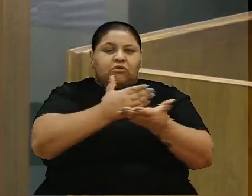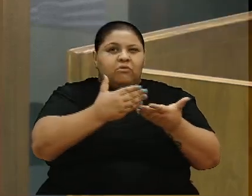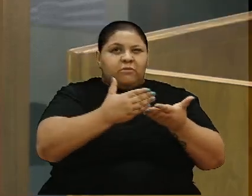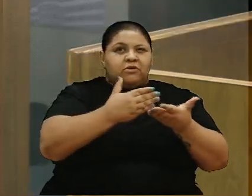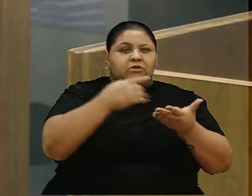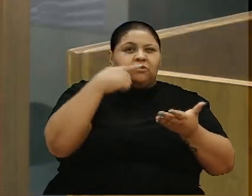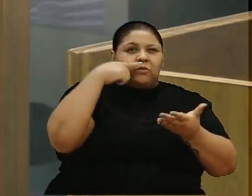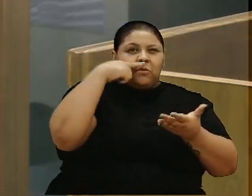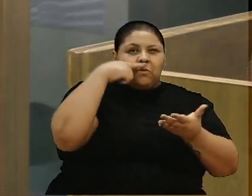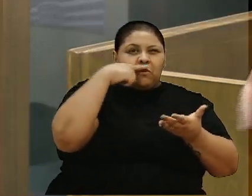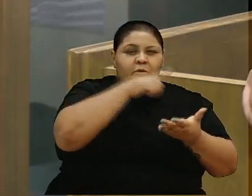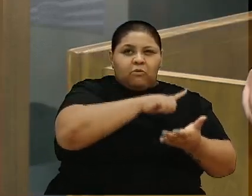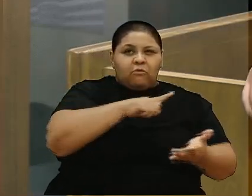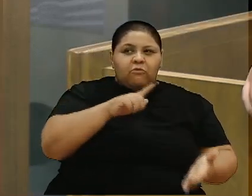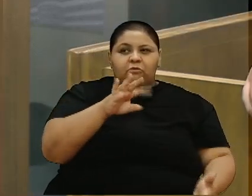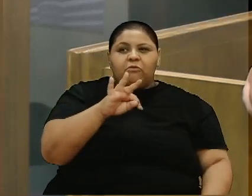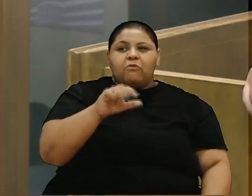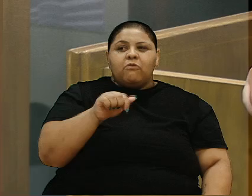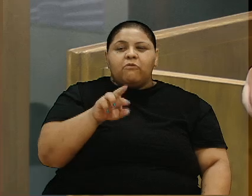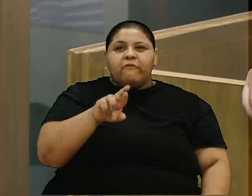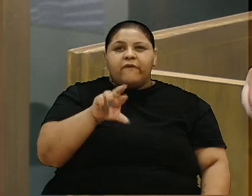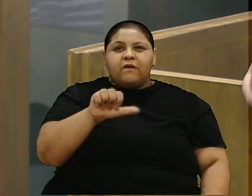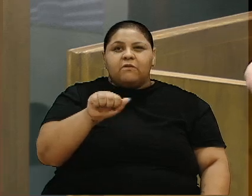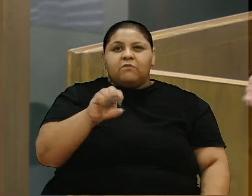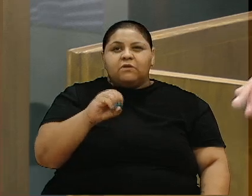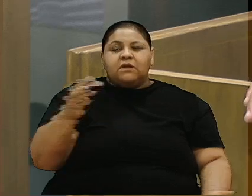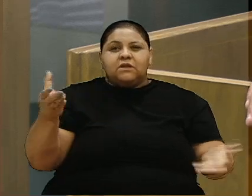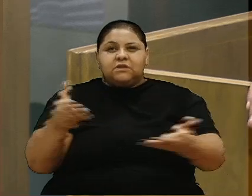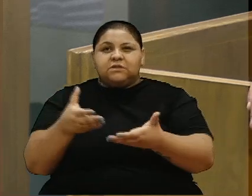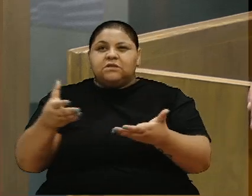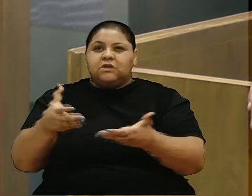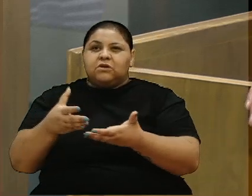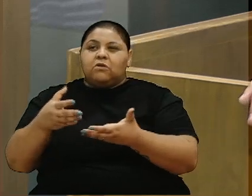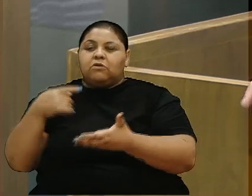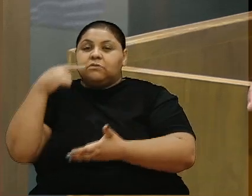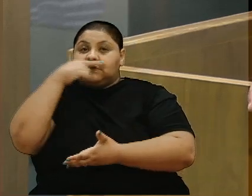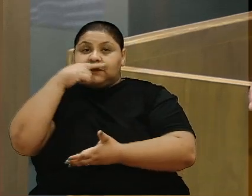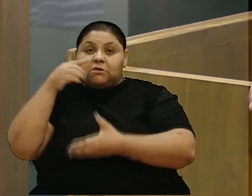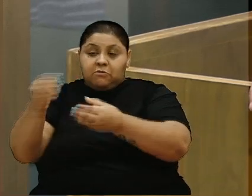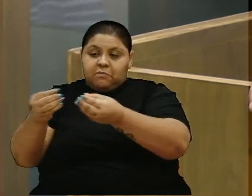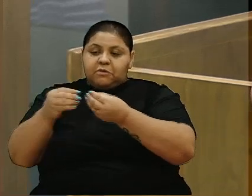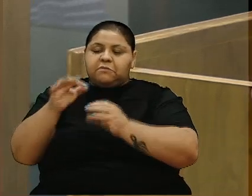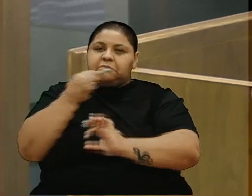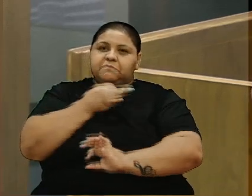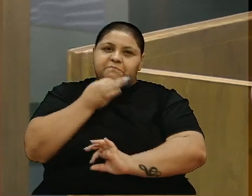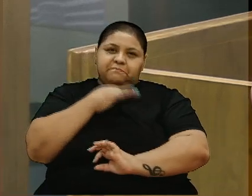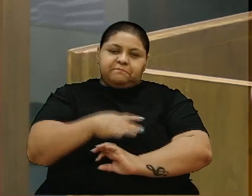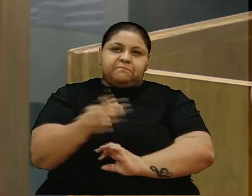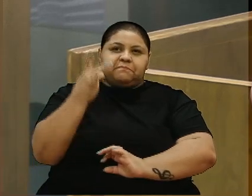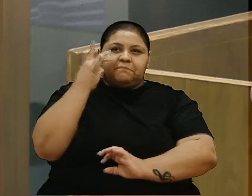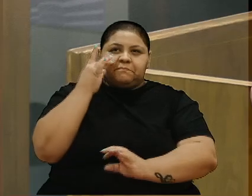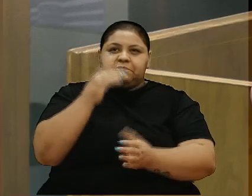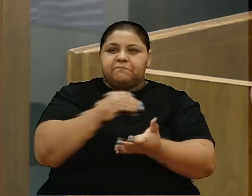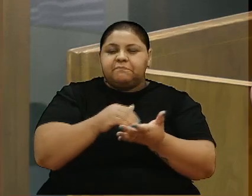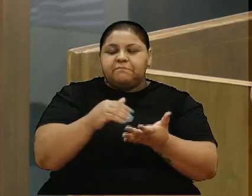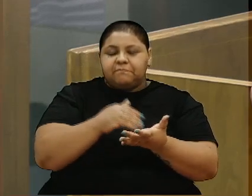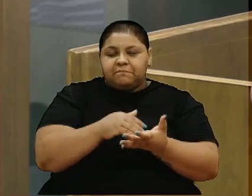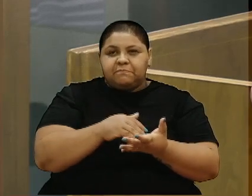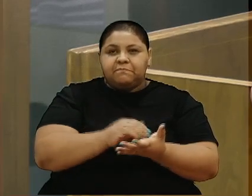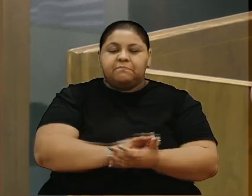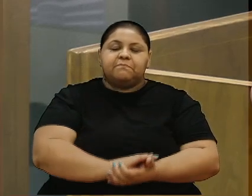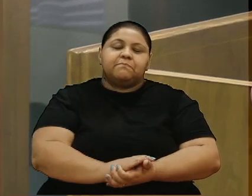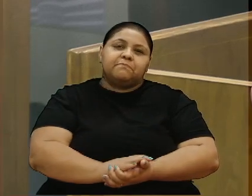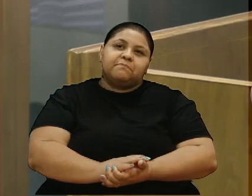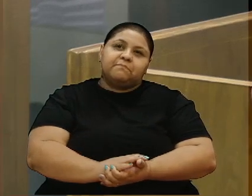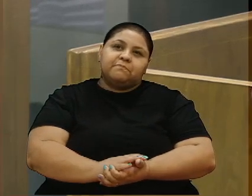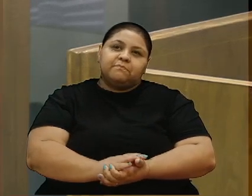Genro e o Sartori, então, passou para nós. Pois bem, estava presente o secretário,